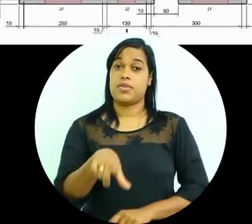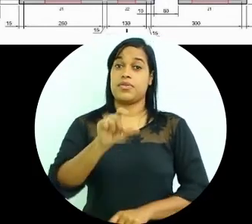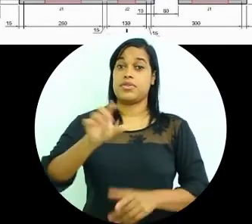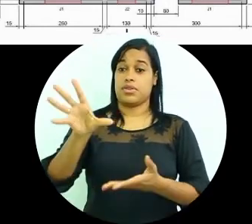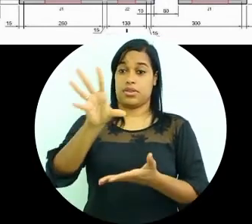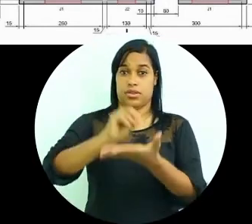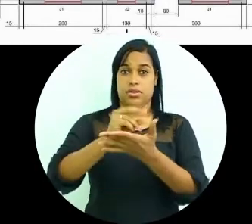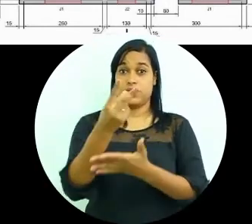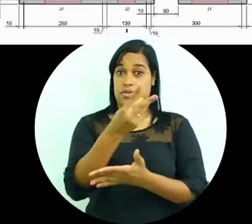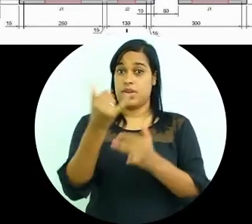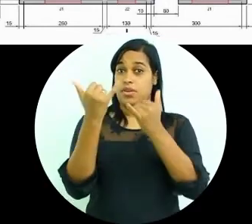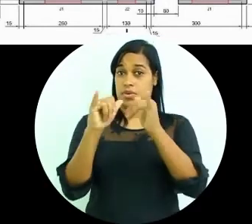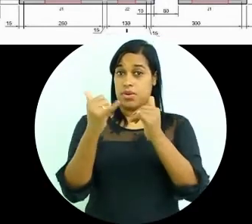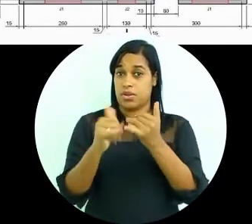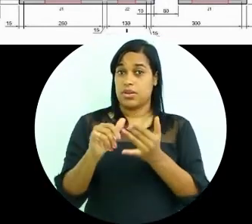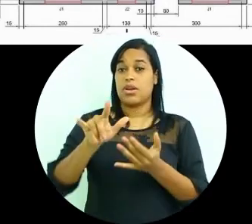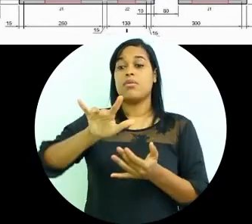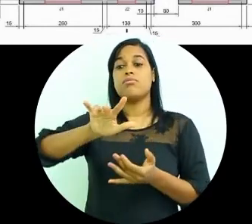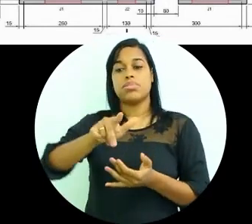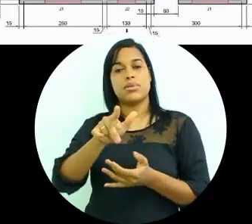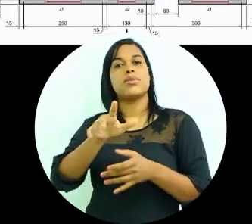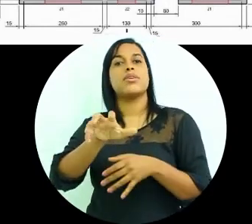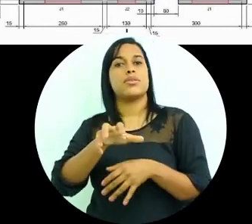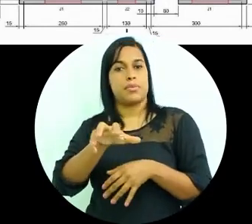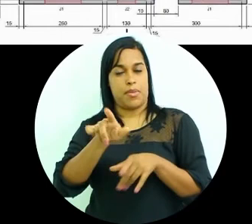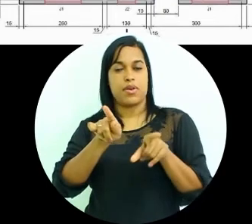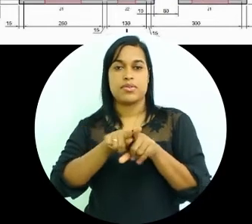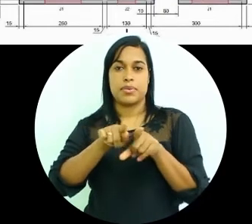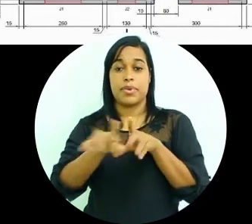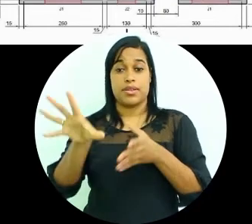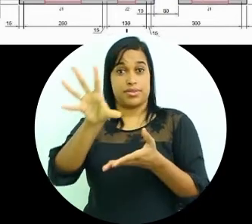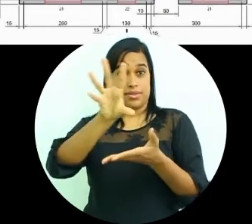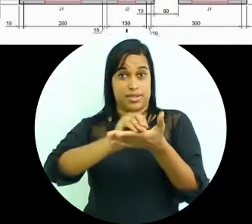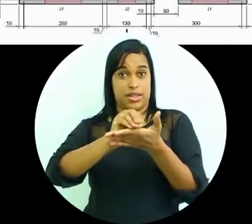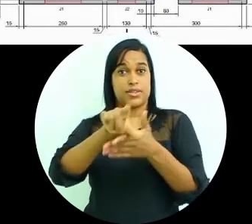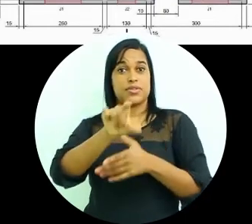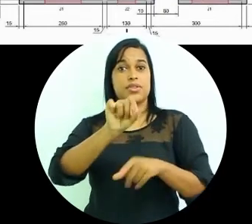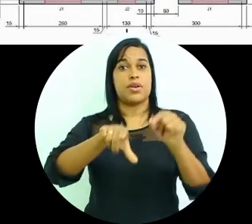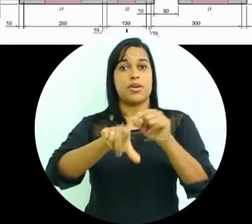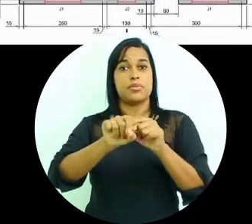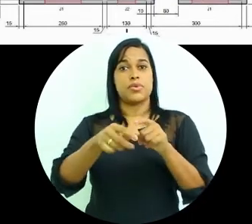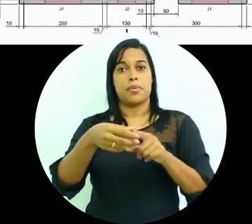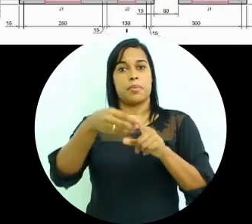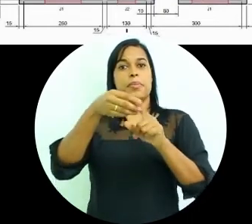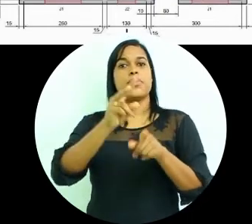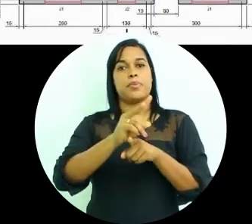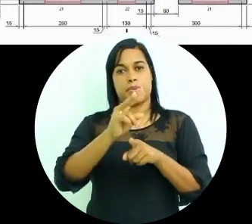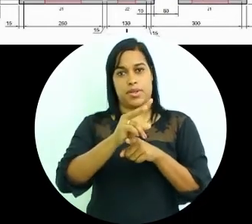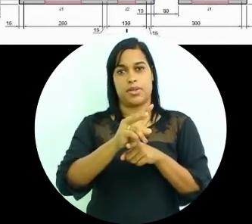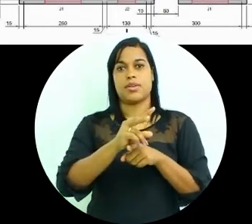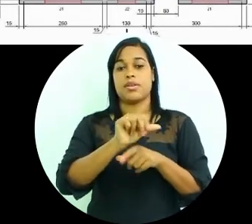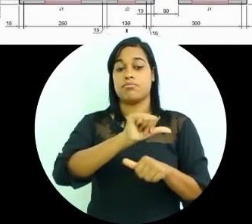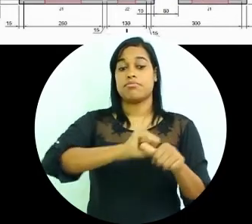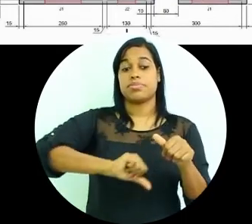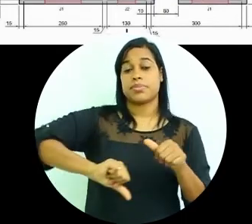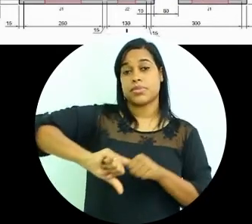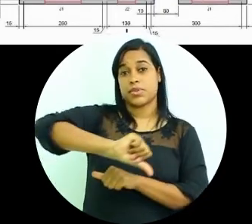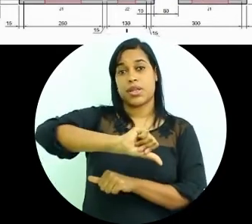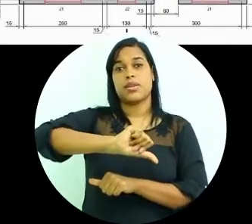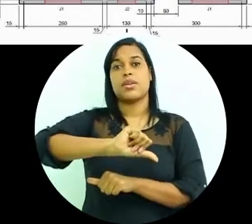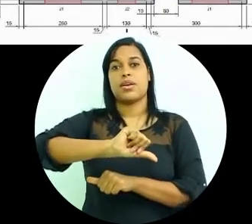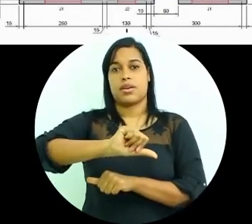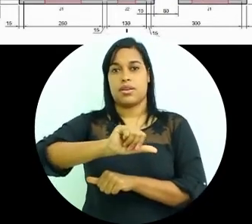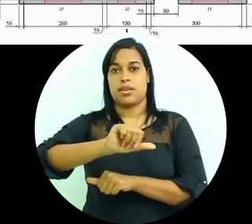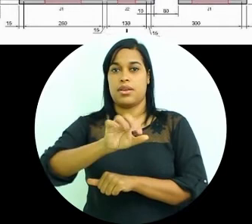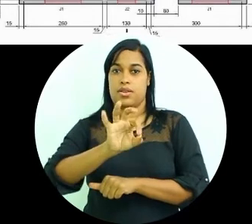Para isso, eu vou selecionar essas duas linhas, clicar com o botão direito do mouse, selecionar a opção Propriedades e vou